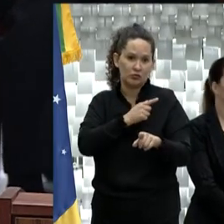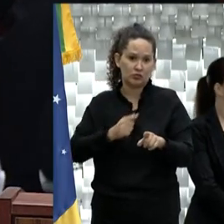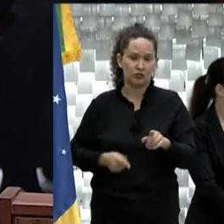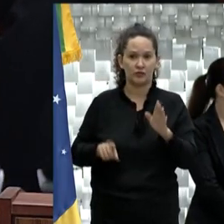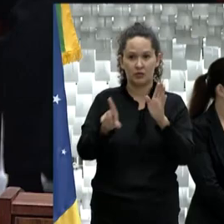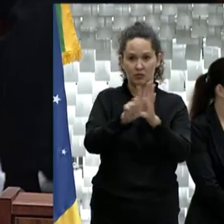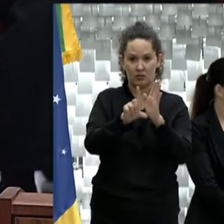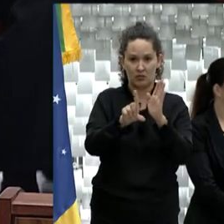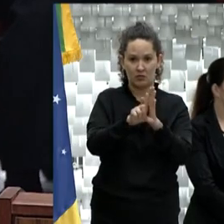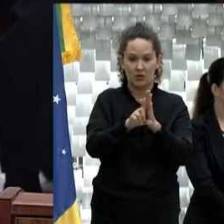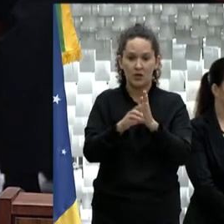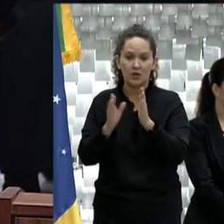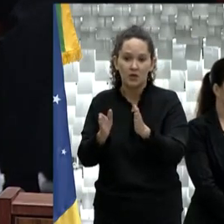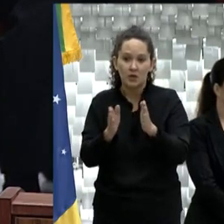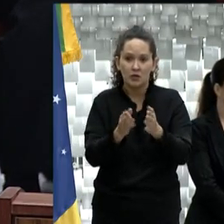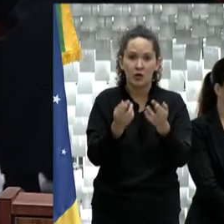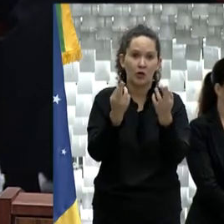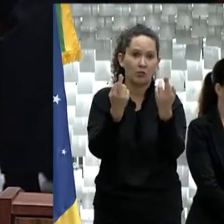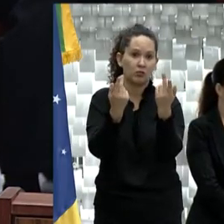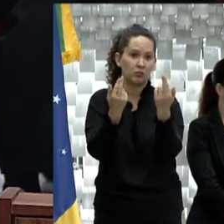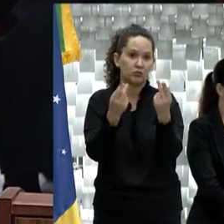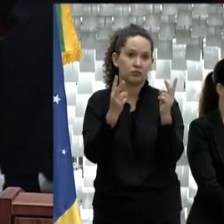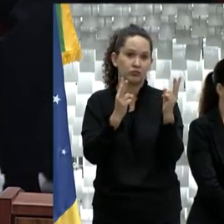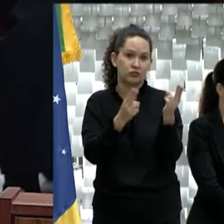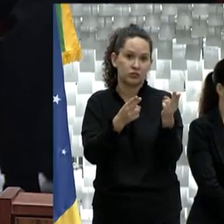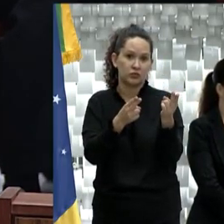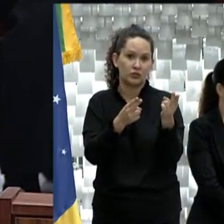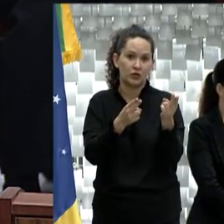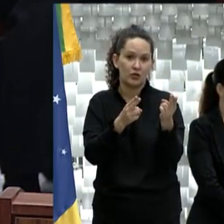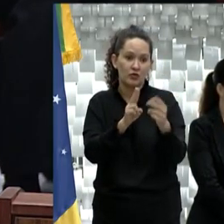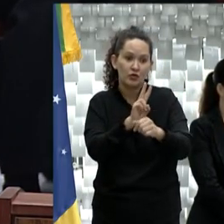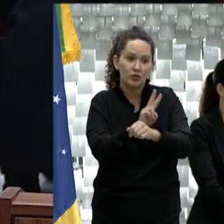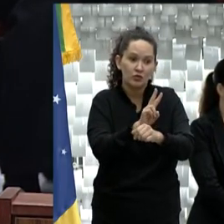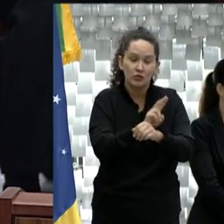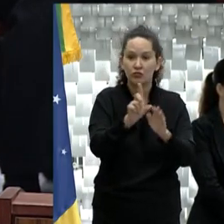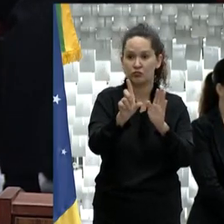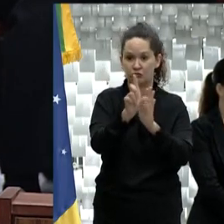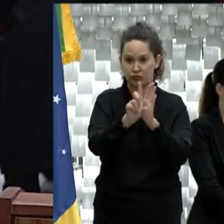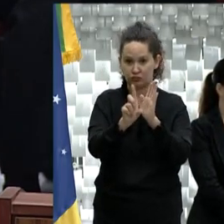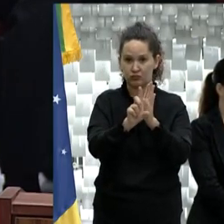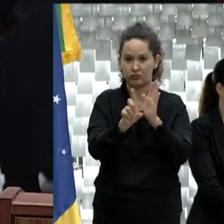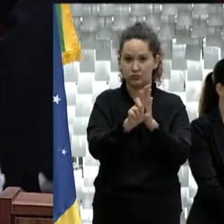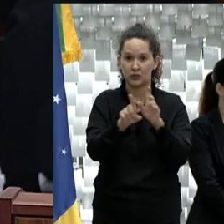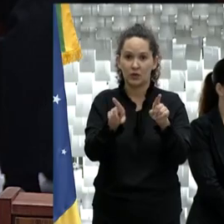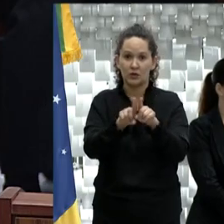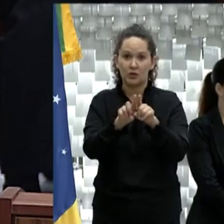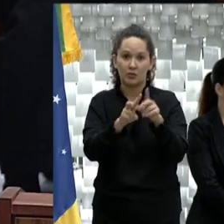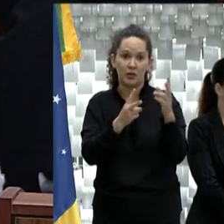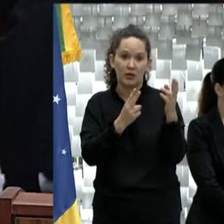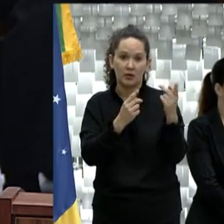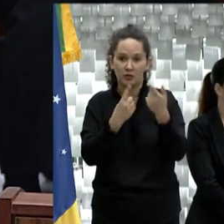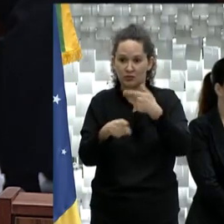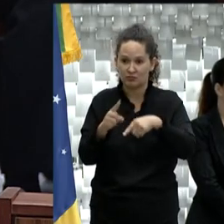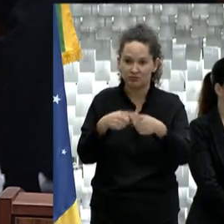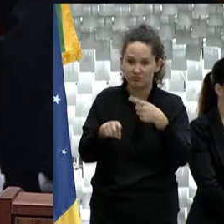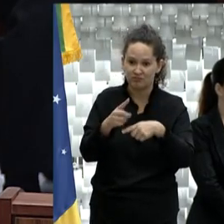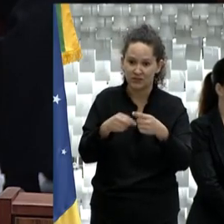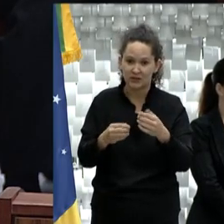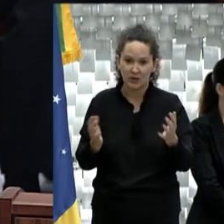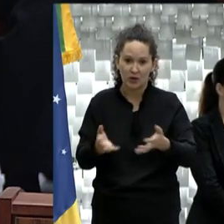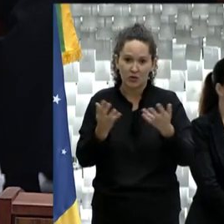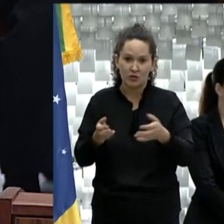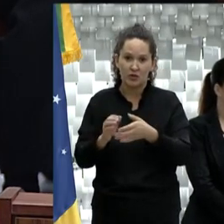leis, tempo de igualdade no tratamento pela lei, de igualdade material propiciada